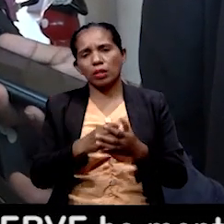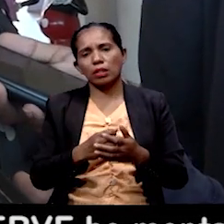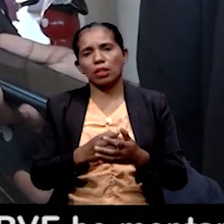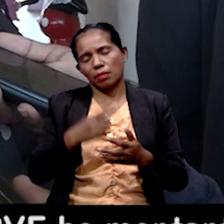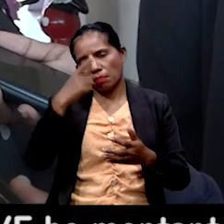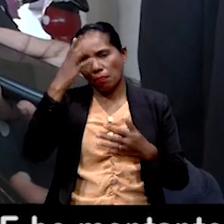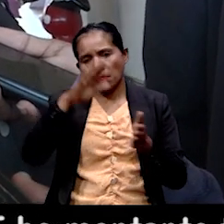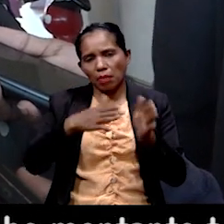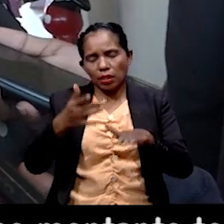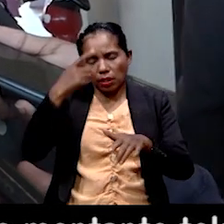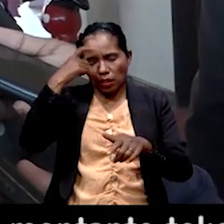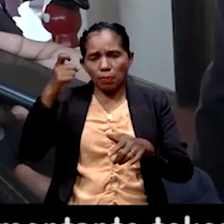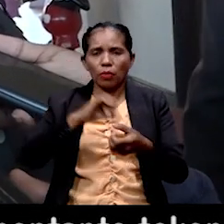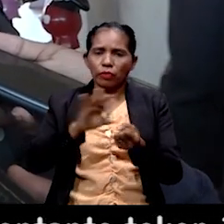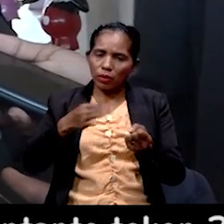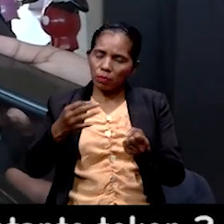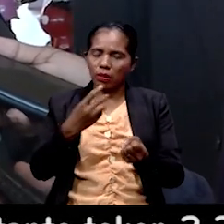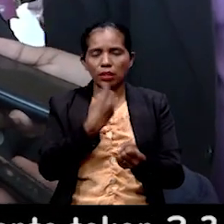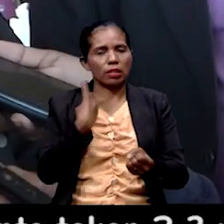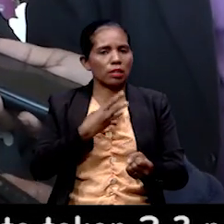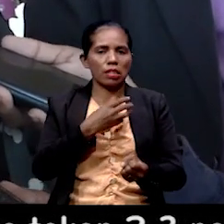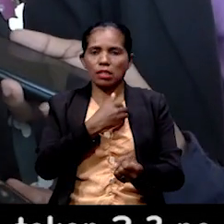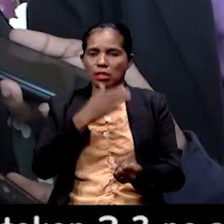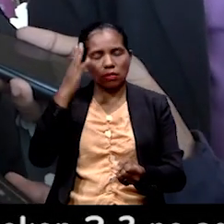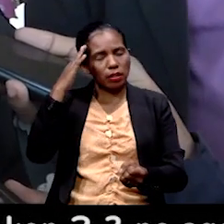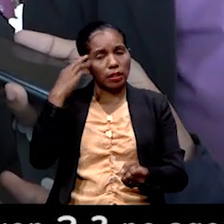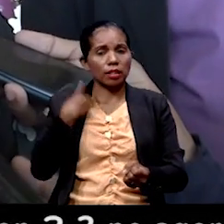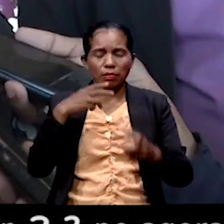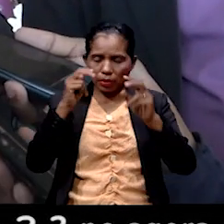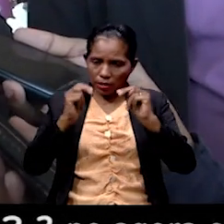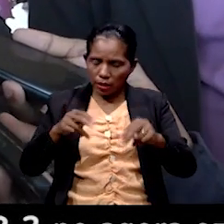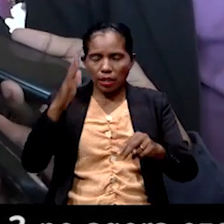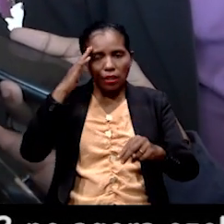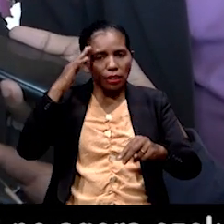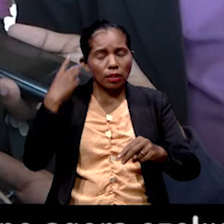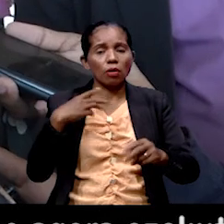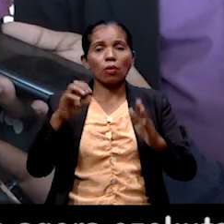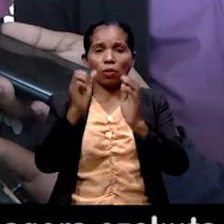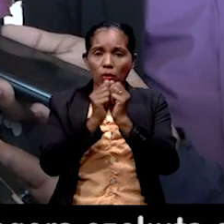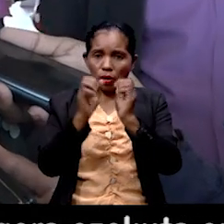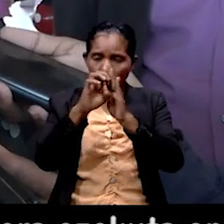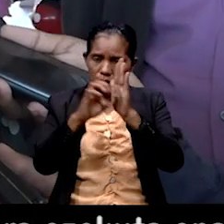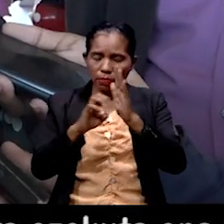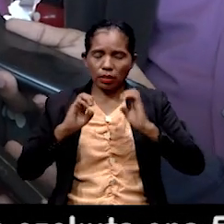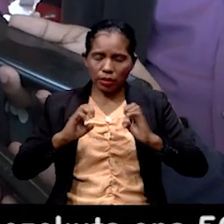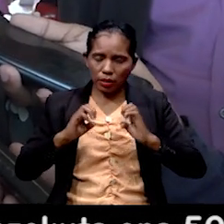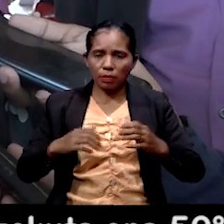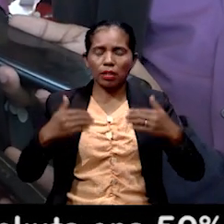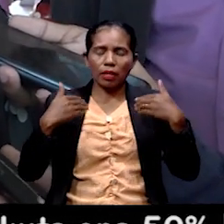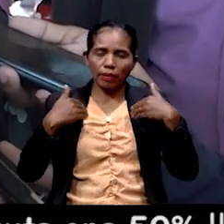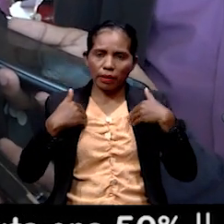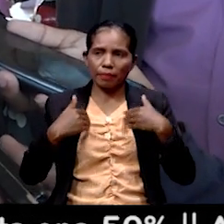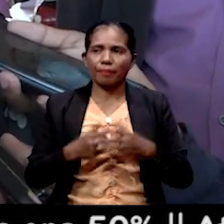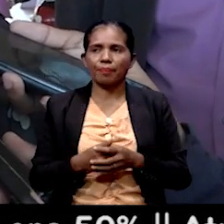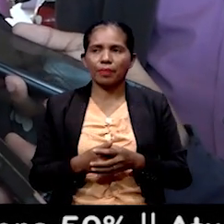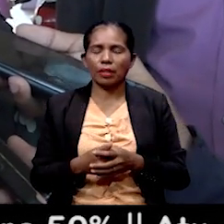COVID-19 itu sudah katen. Ida nih mak kita persisah tu katen nih. I ho estado emergência nih mak iha. Bahir kono ita dada estado emergência,